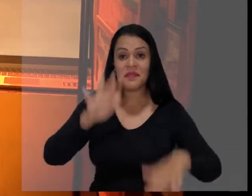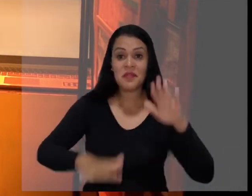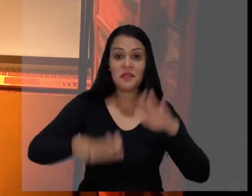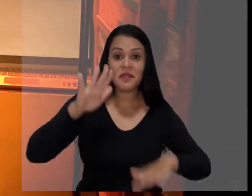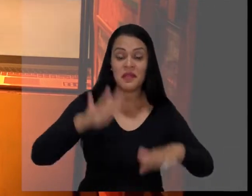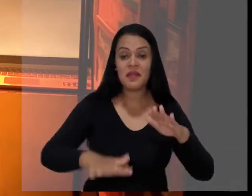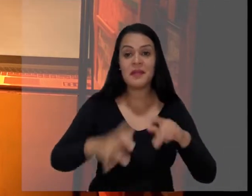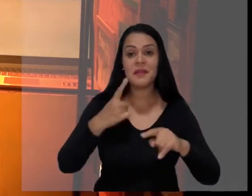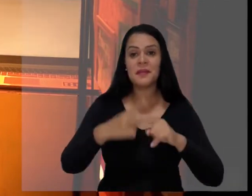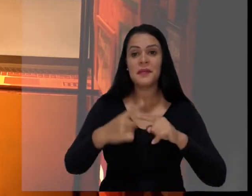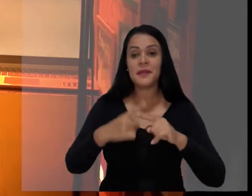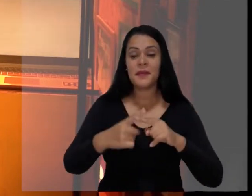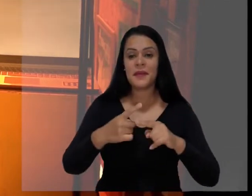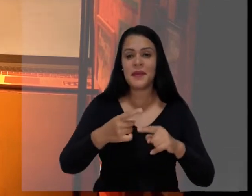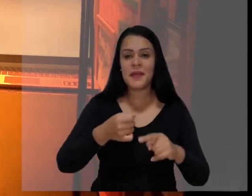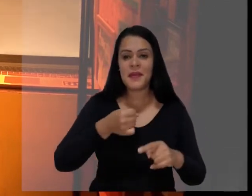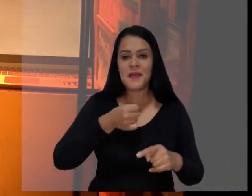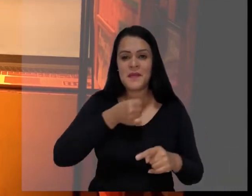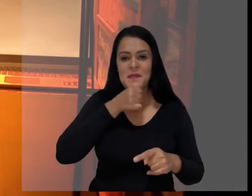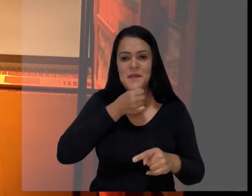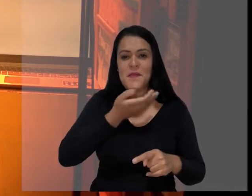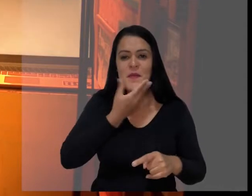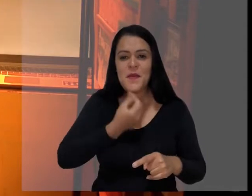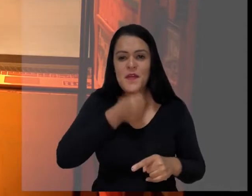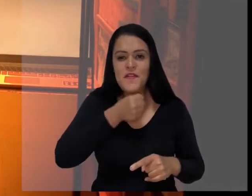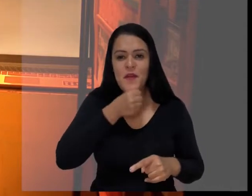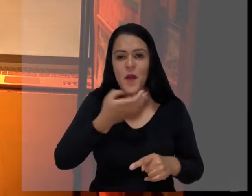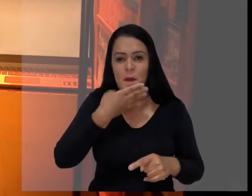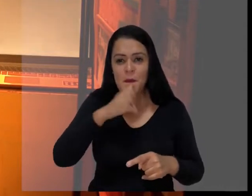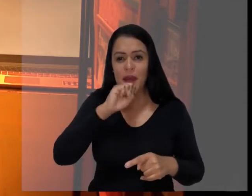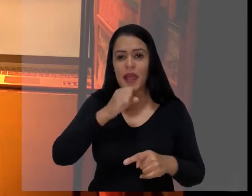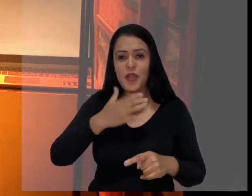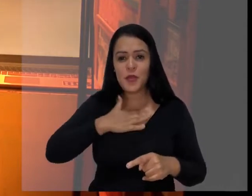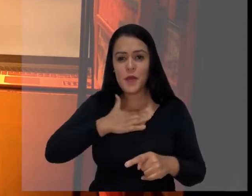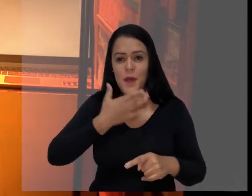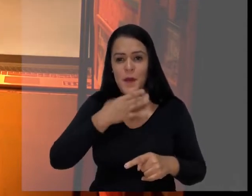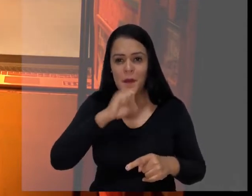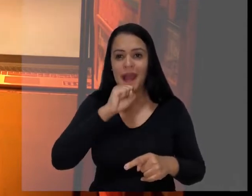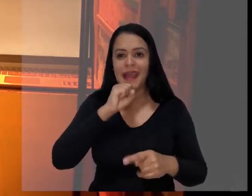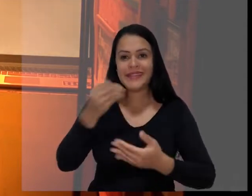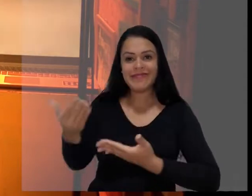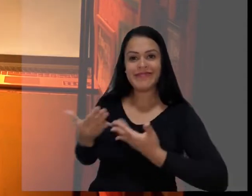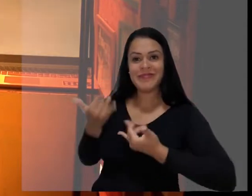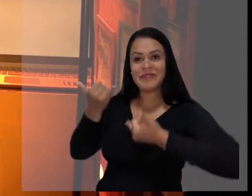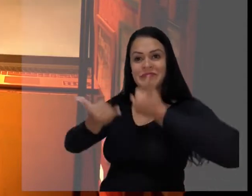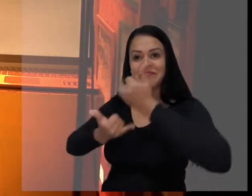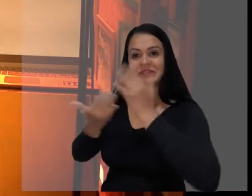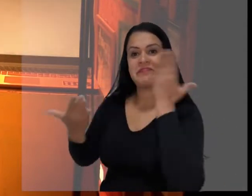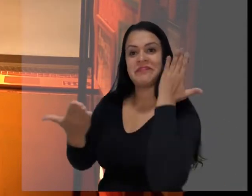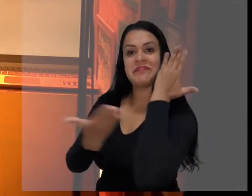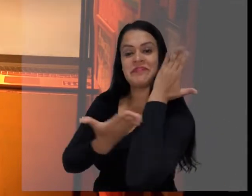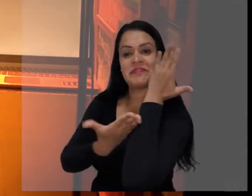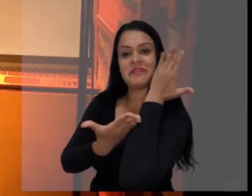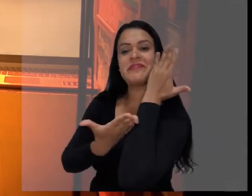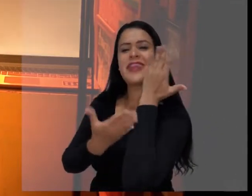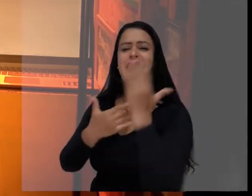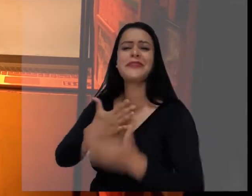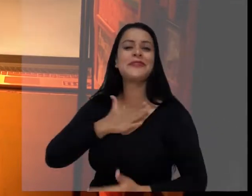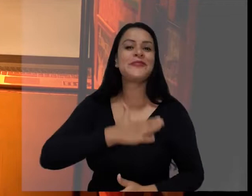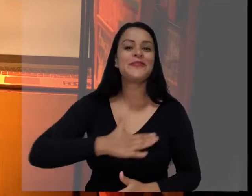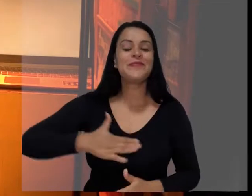Talvez porque meu avô, o pai do meu pai, sempre me dava brinquedos de madeira. E eu gostava